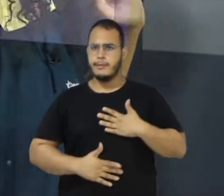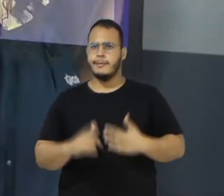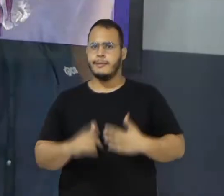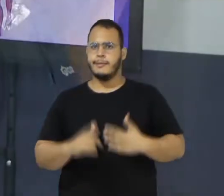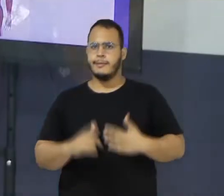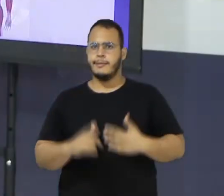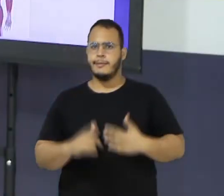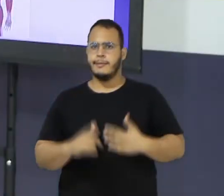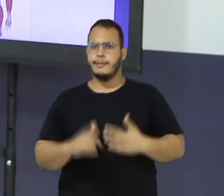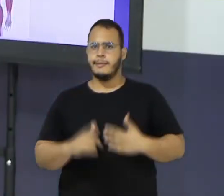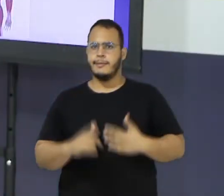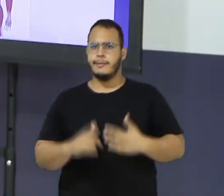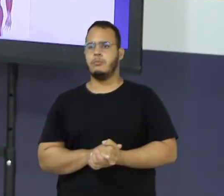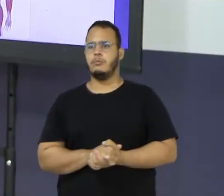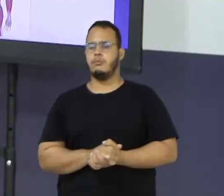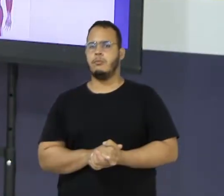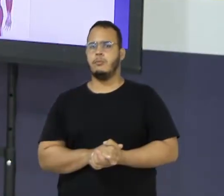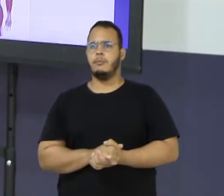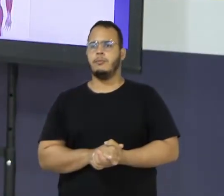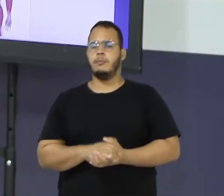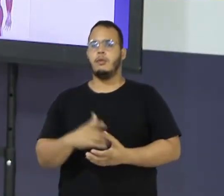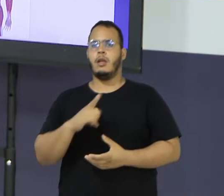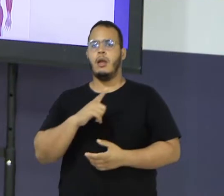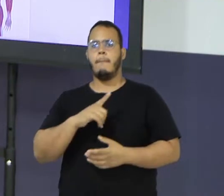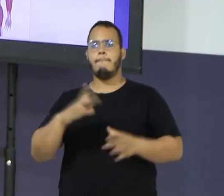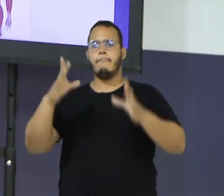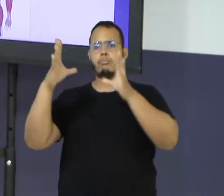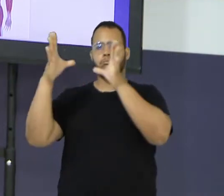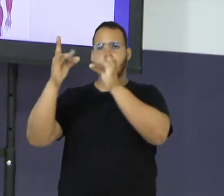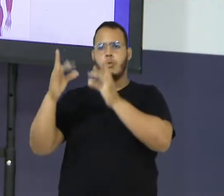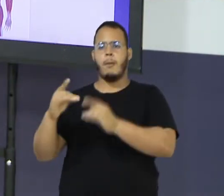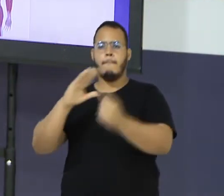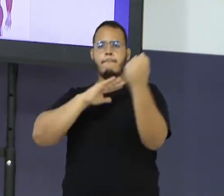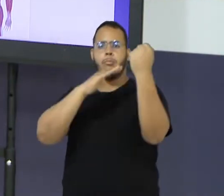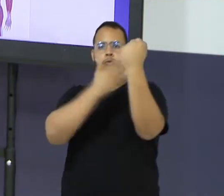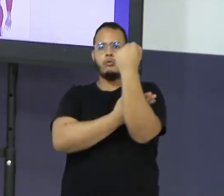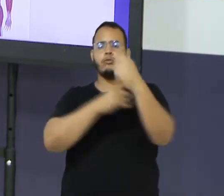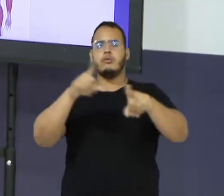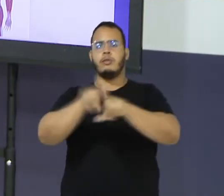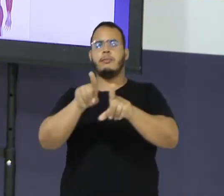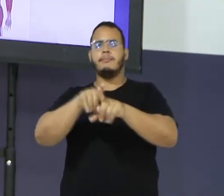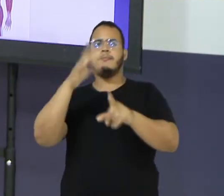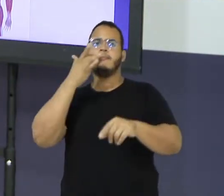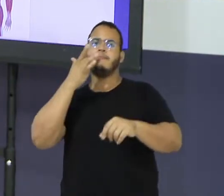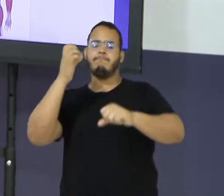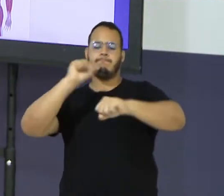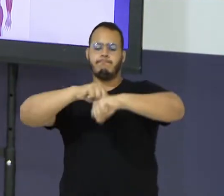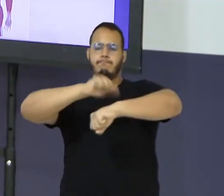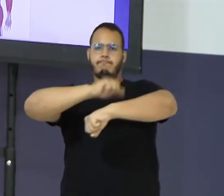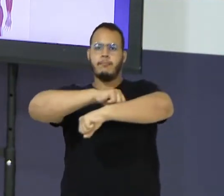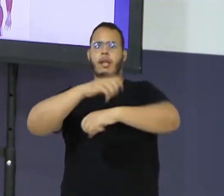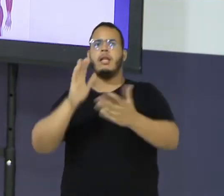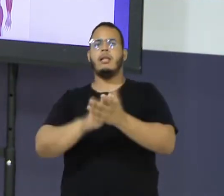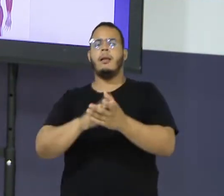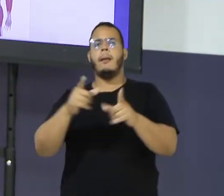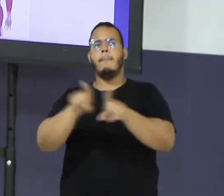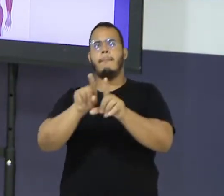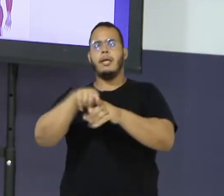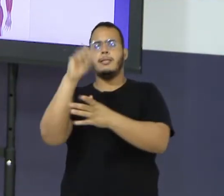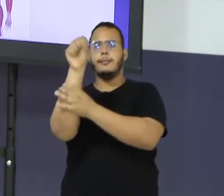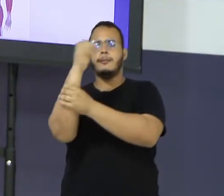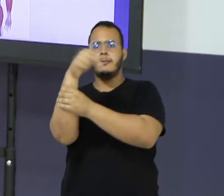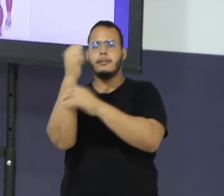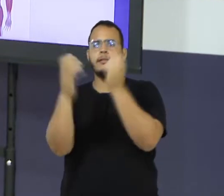aqui, a constituição, ele é constituído aí por músculos, ossos e articulações. Desse modo,